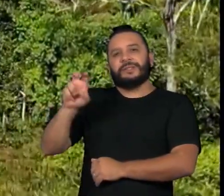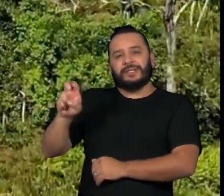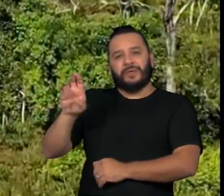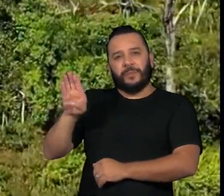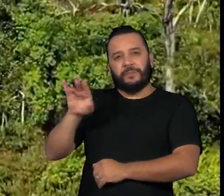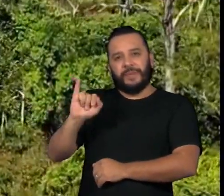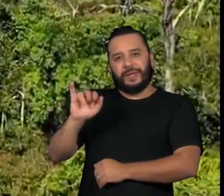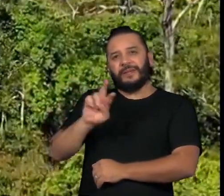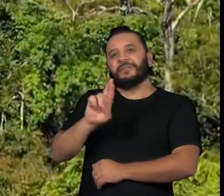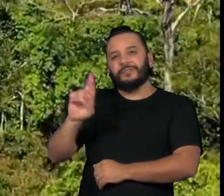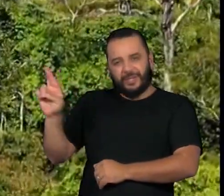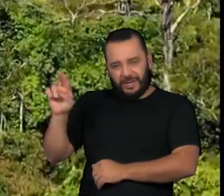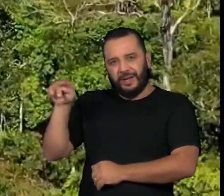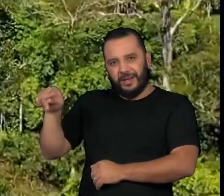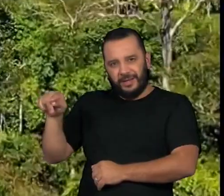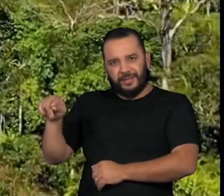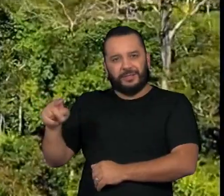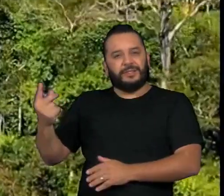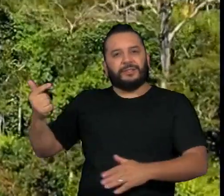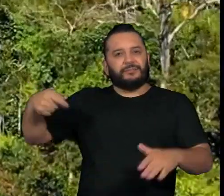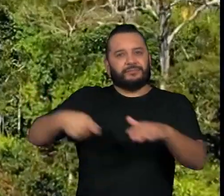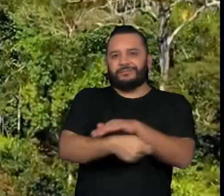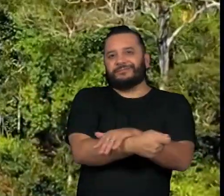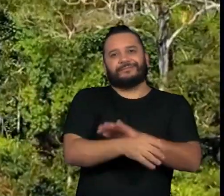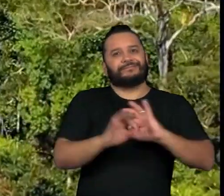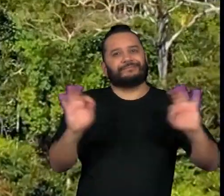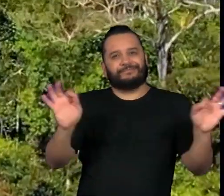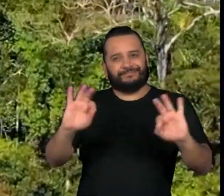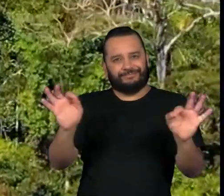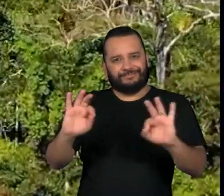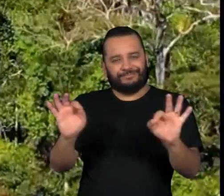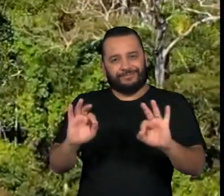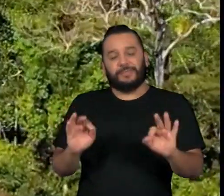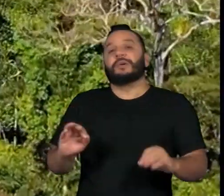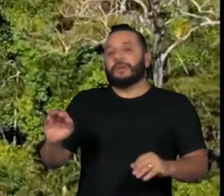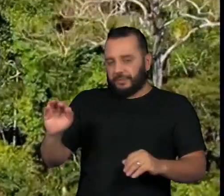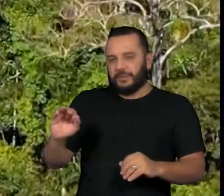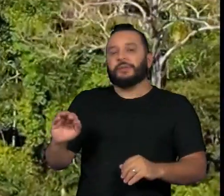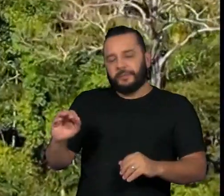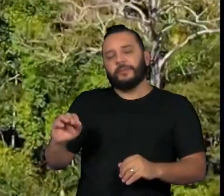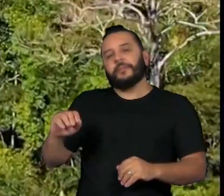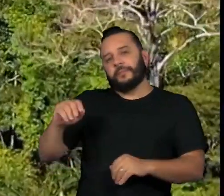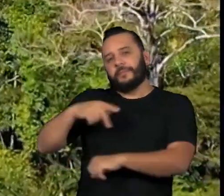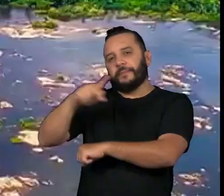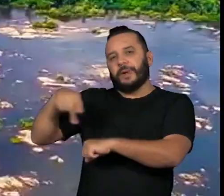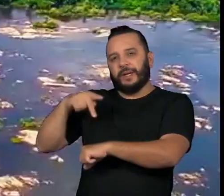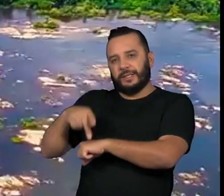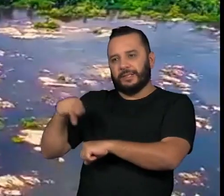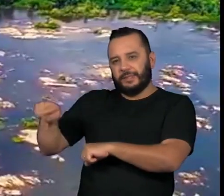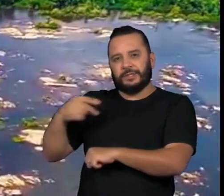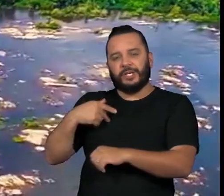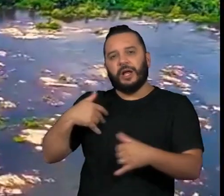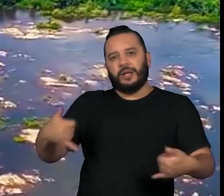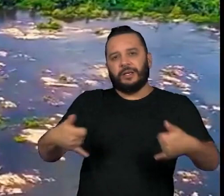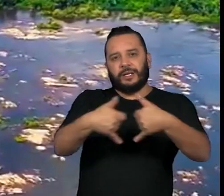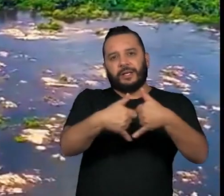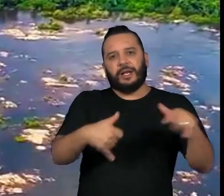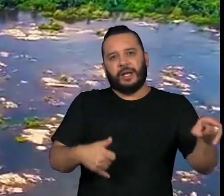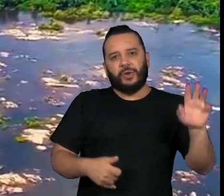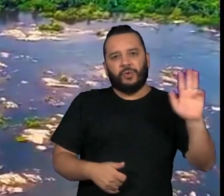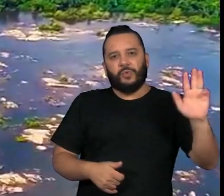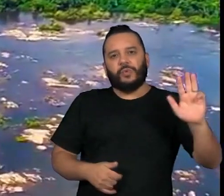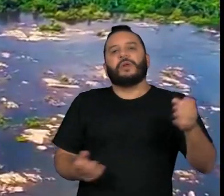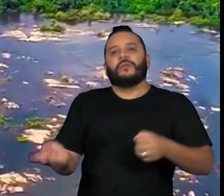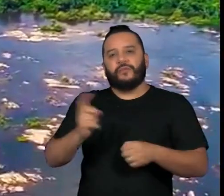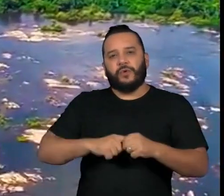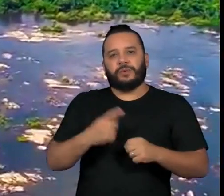bilhões de reais que não foram utilizados. O país entrará em contato com a equipe de Lula para